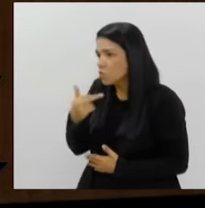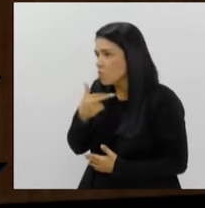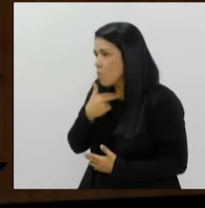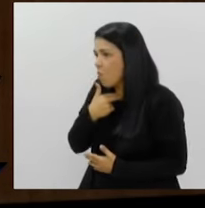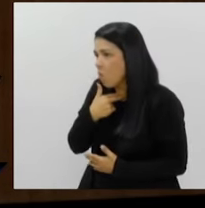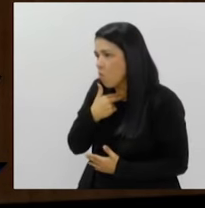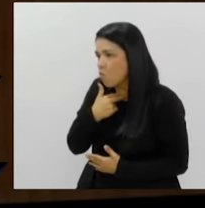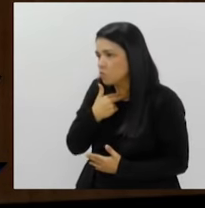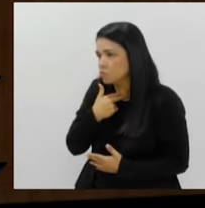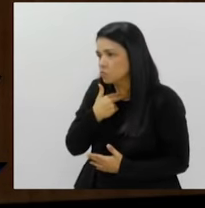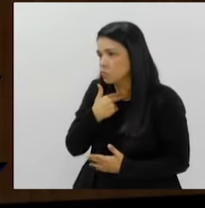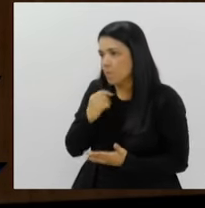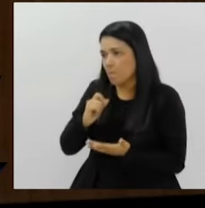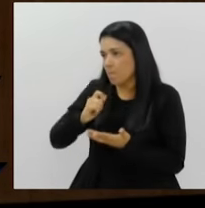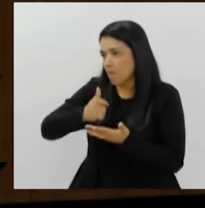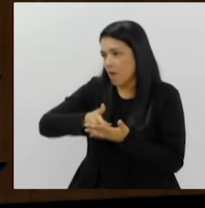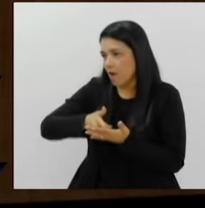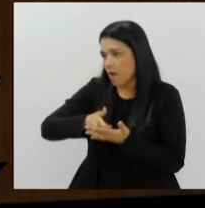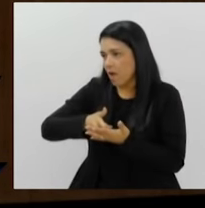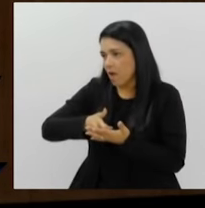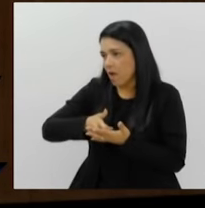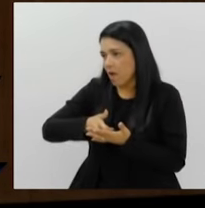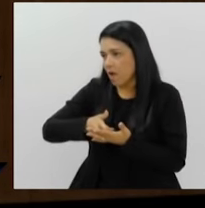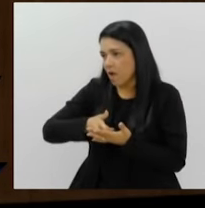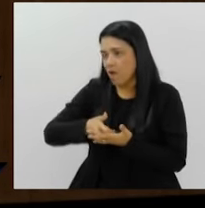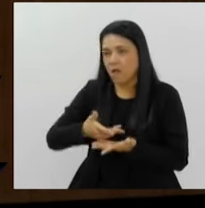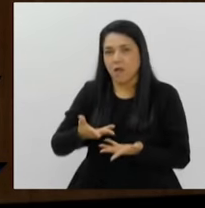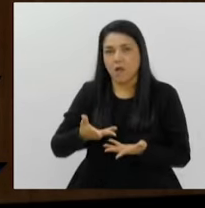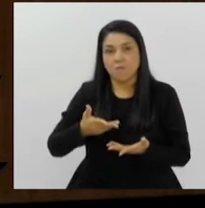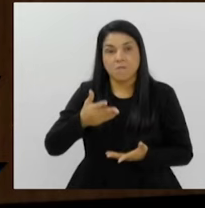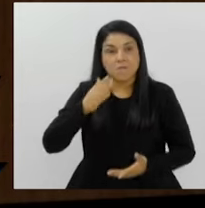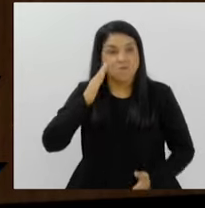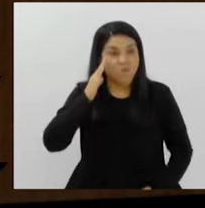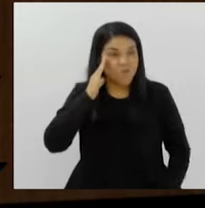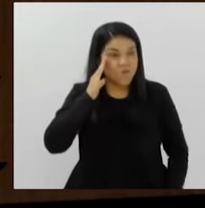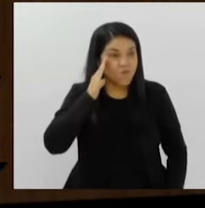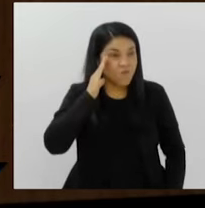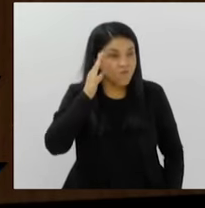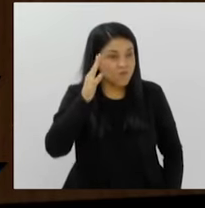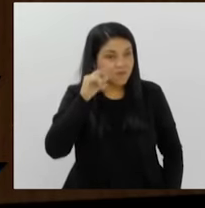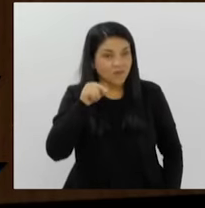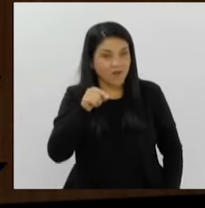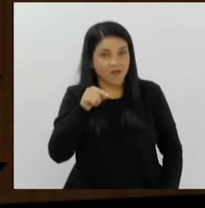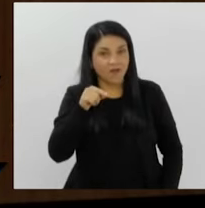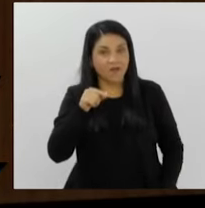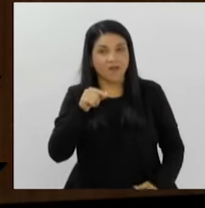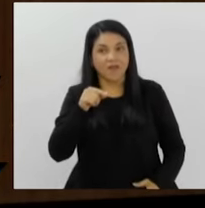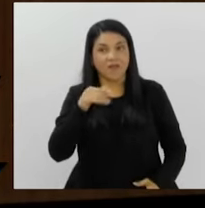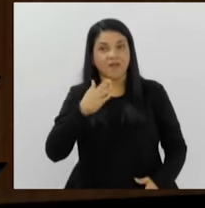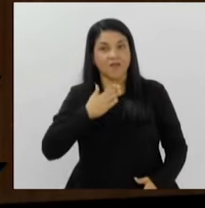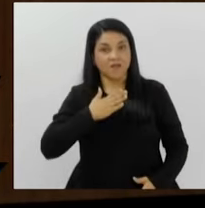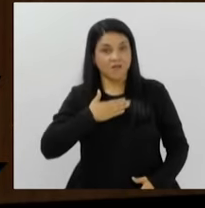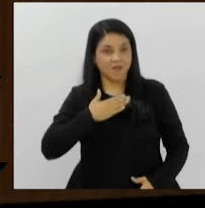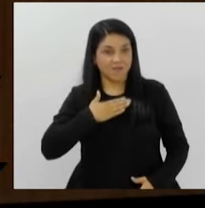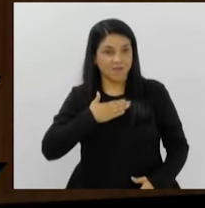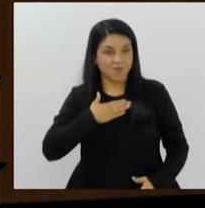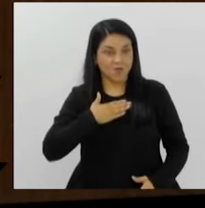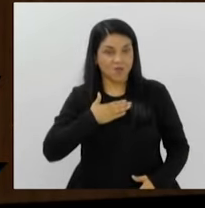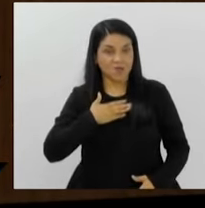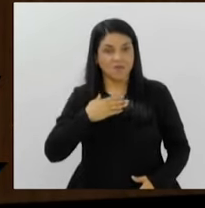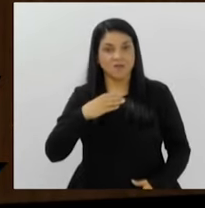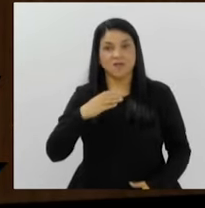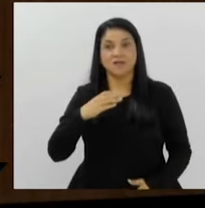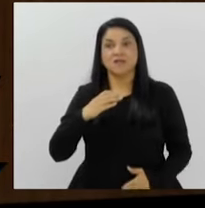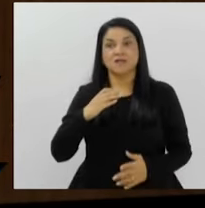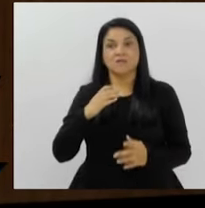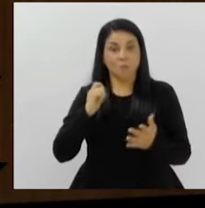motivos. Mas o principal é que esta conta vai ficar no meu CPF. Uma hora ou outra, eu